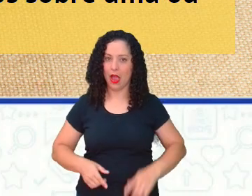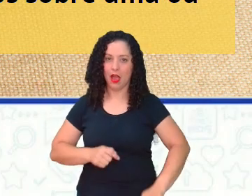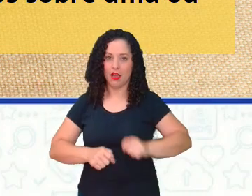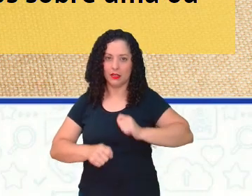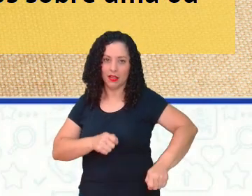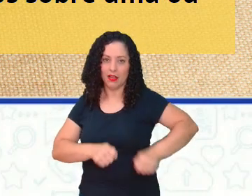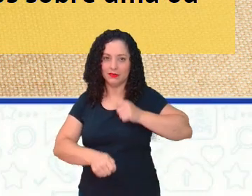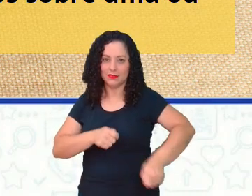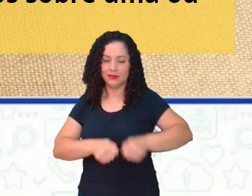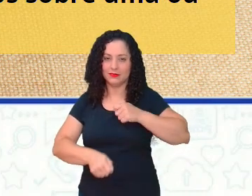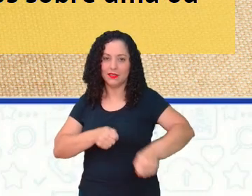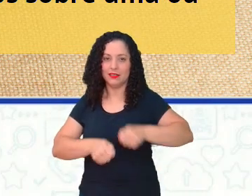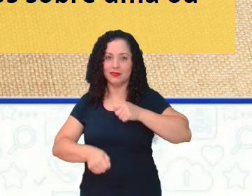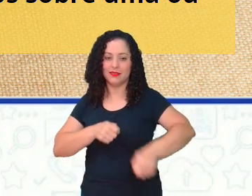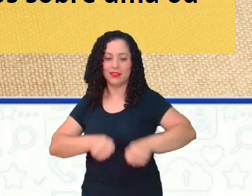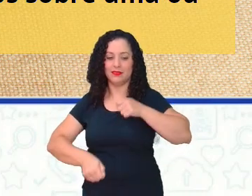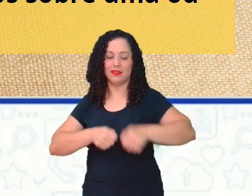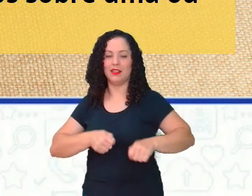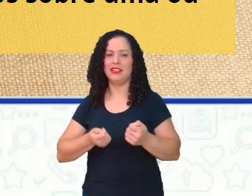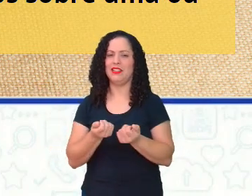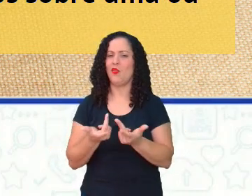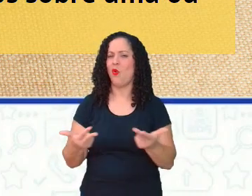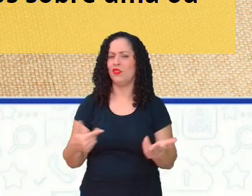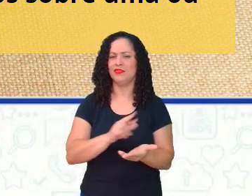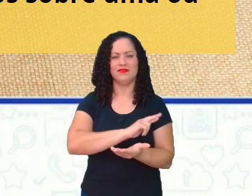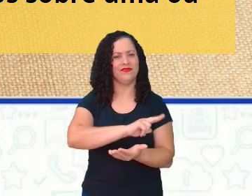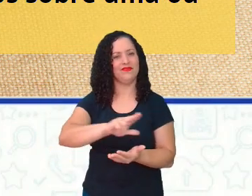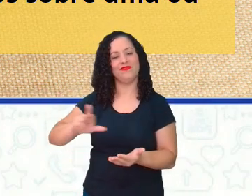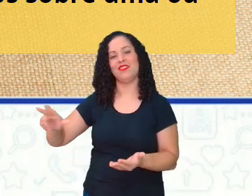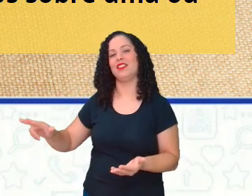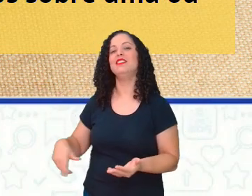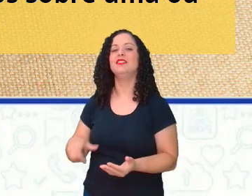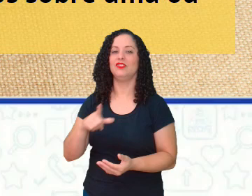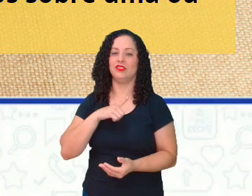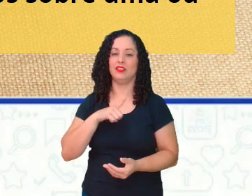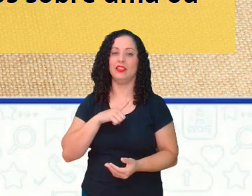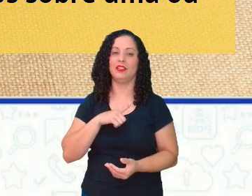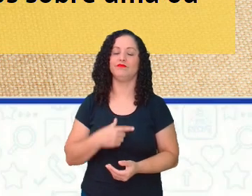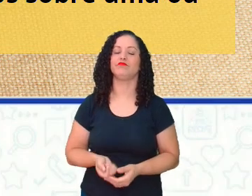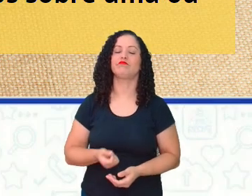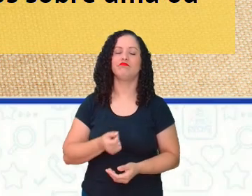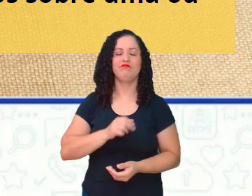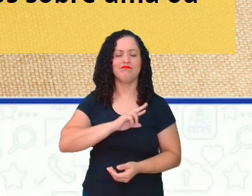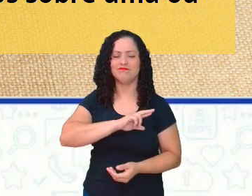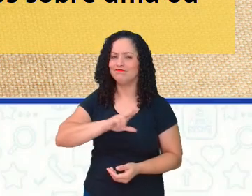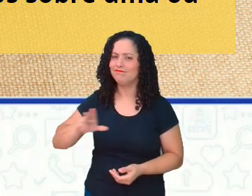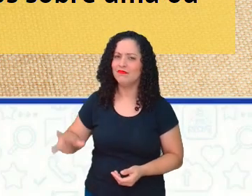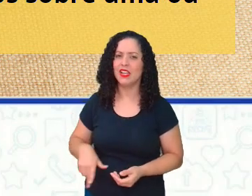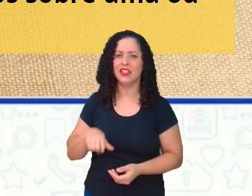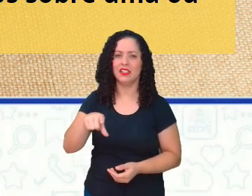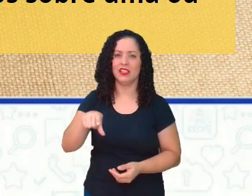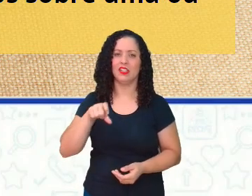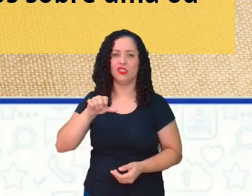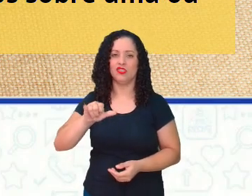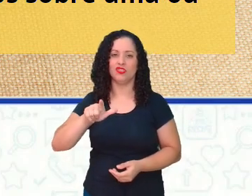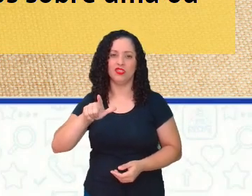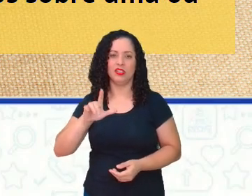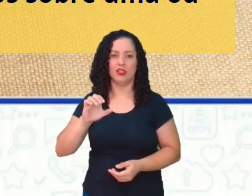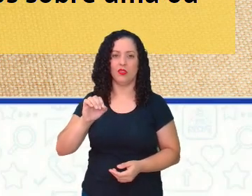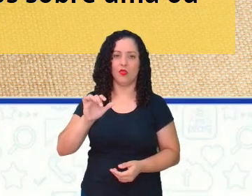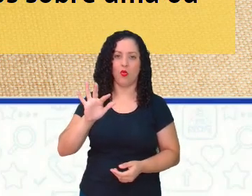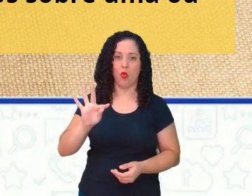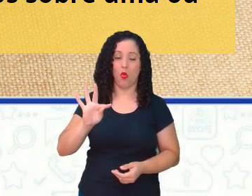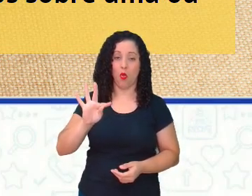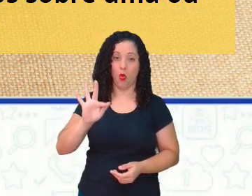raspando, atrito, né? Tem vários instrumentos, né? Como o xilofone, o vibrafone, o gongo, o triângulo,